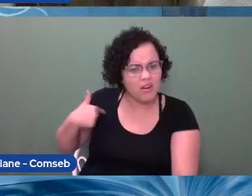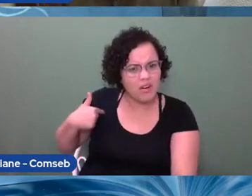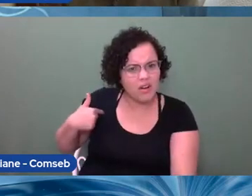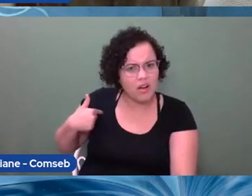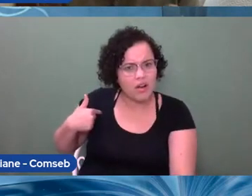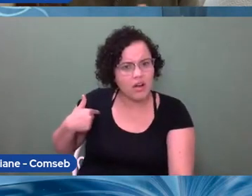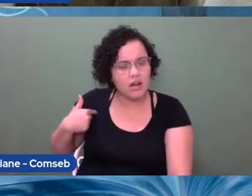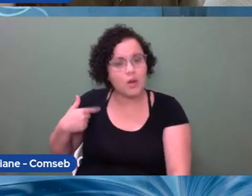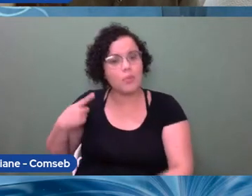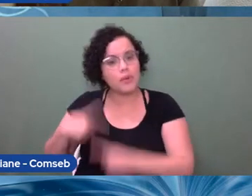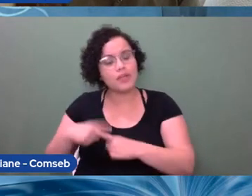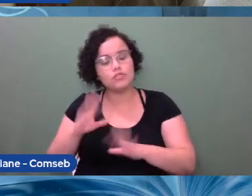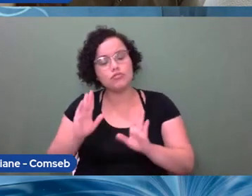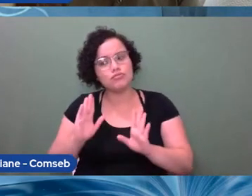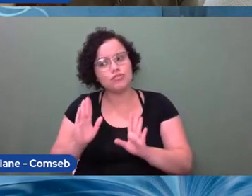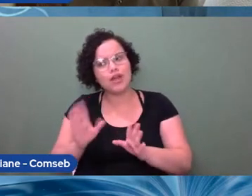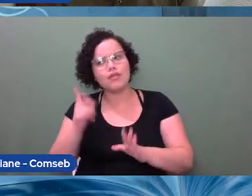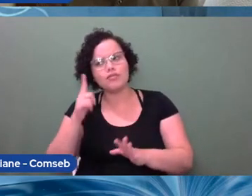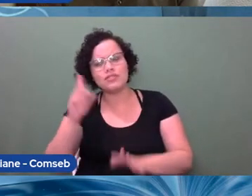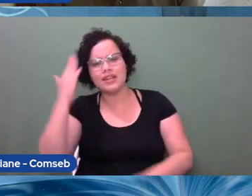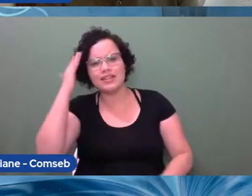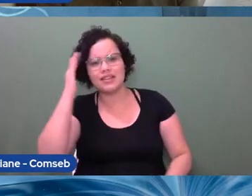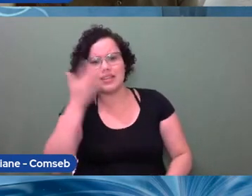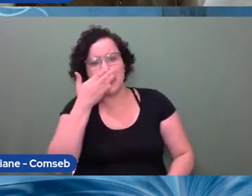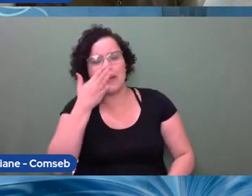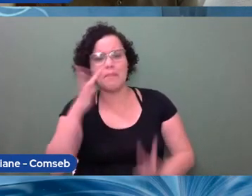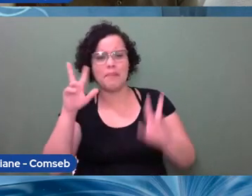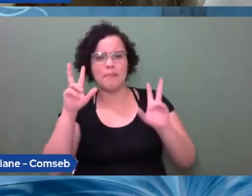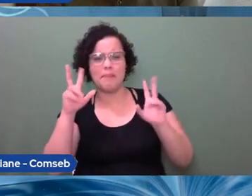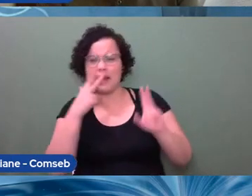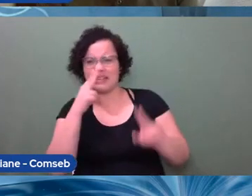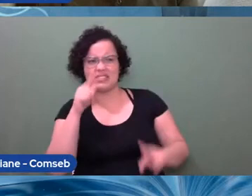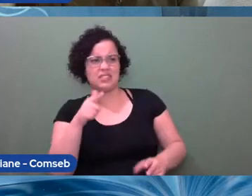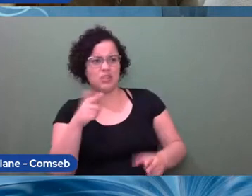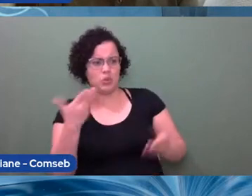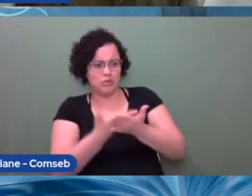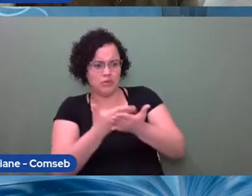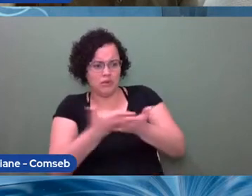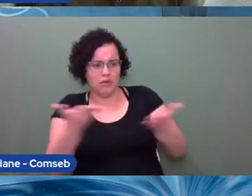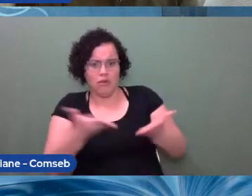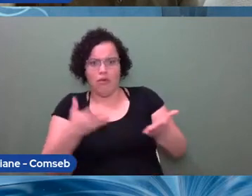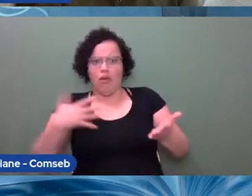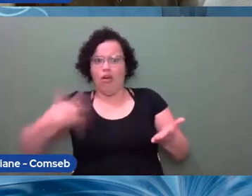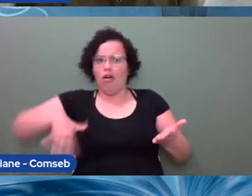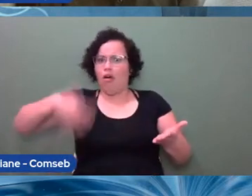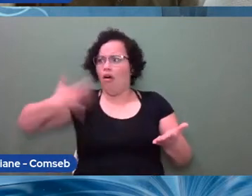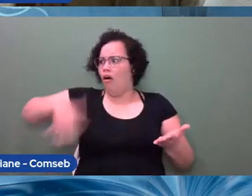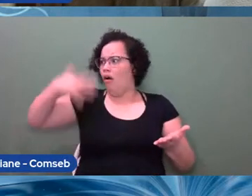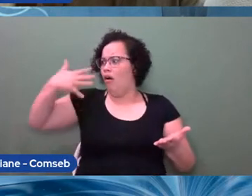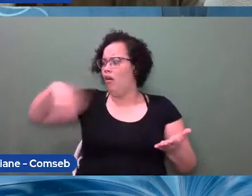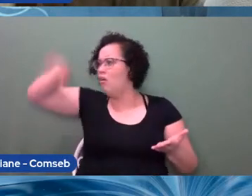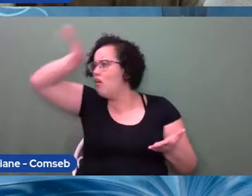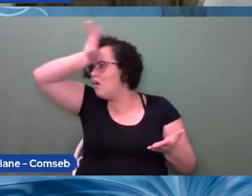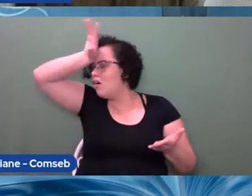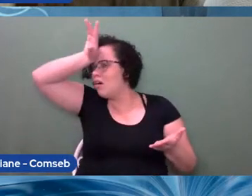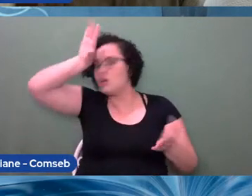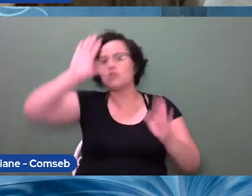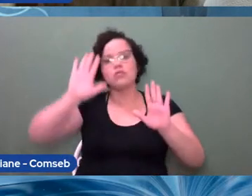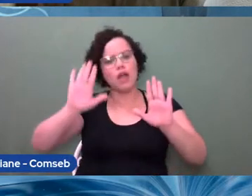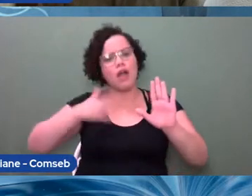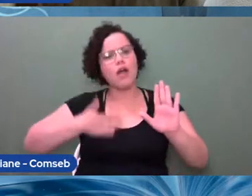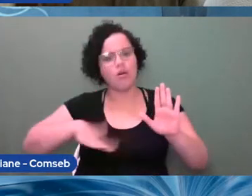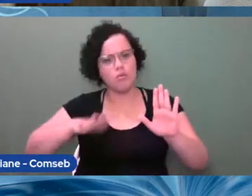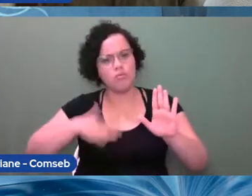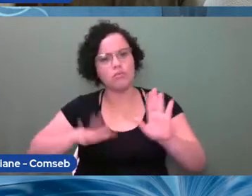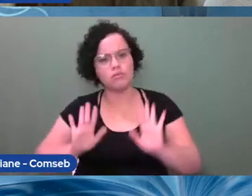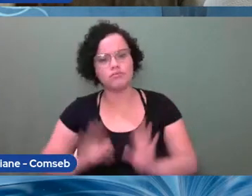entender. Então, me parece que o tema não tem nada de comum, hein, sinceramente. Ô, Carlos, eu queria